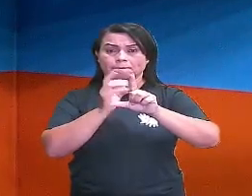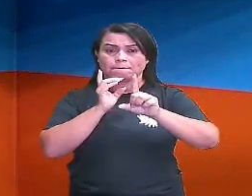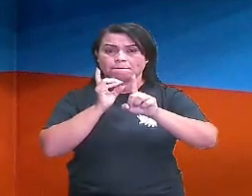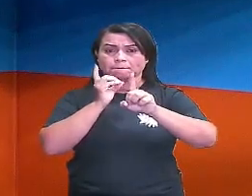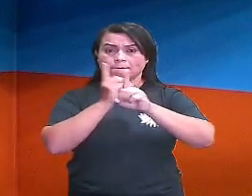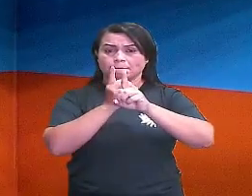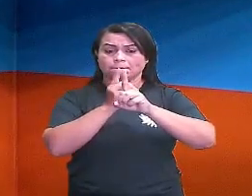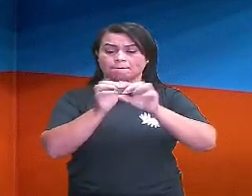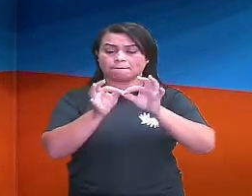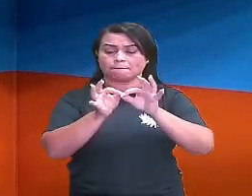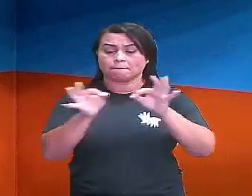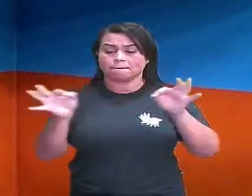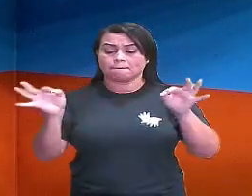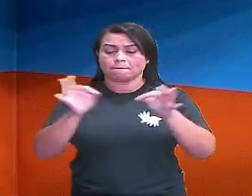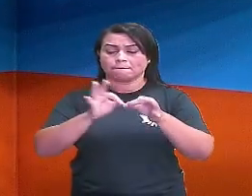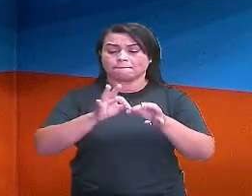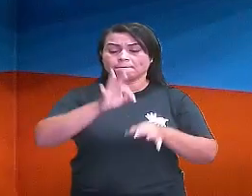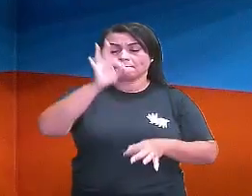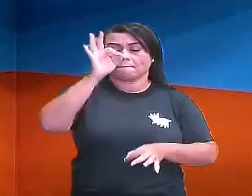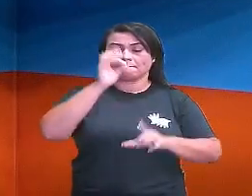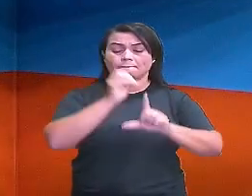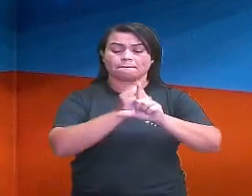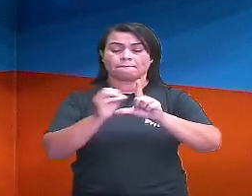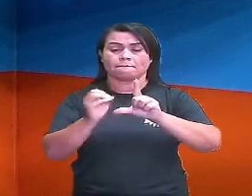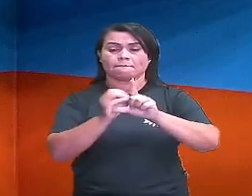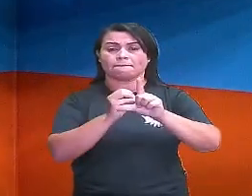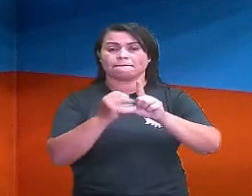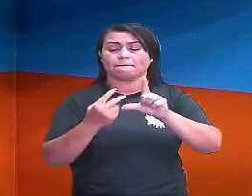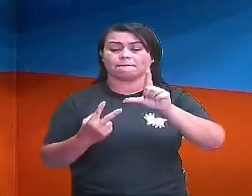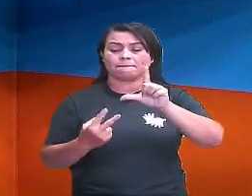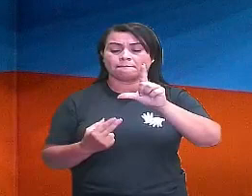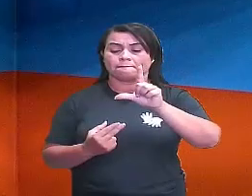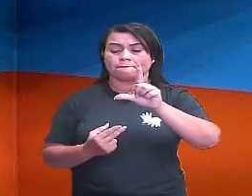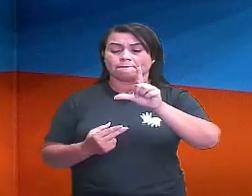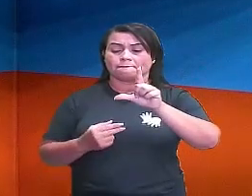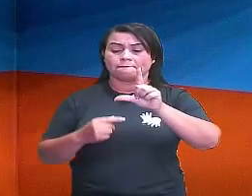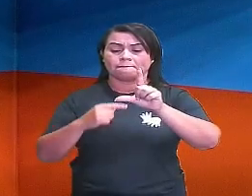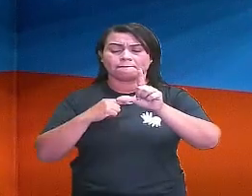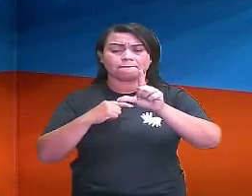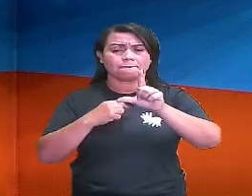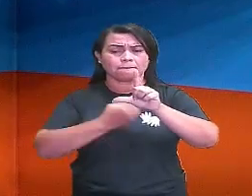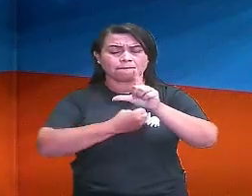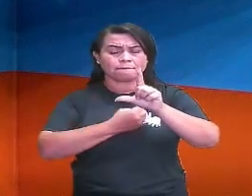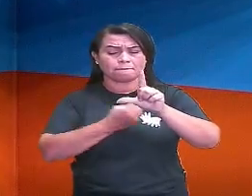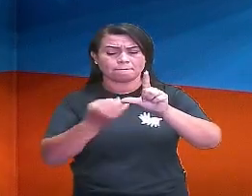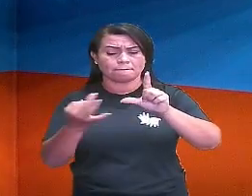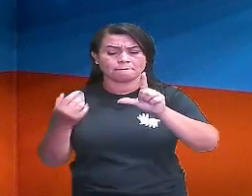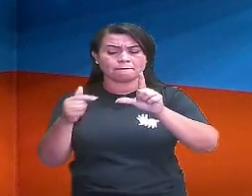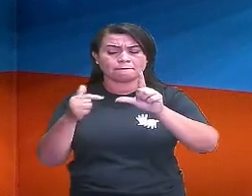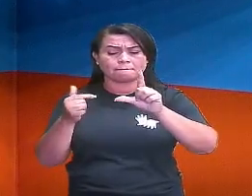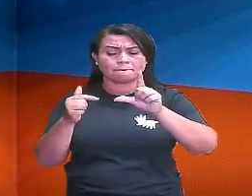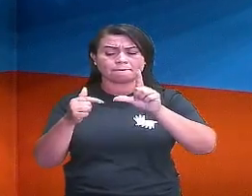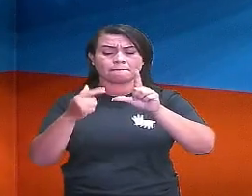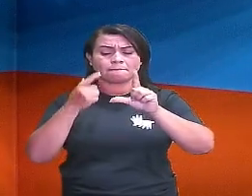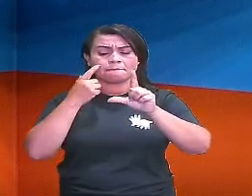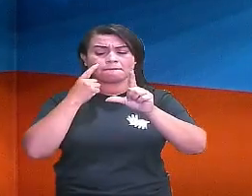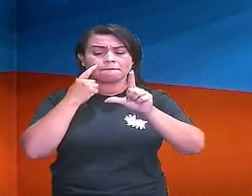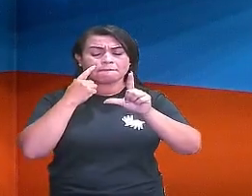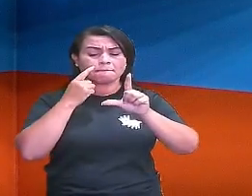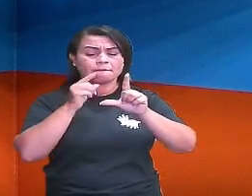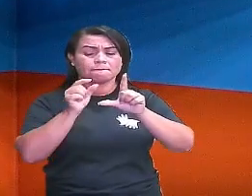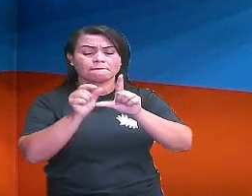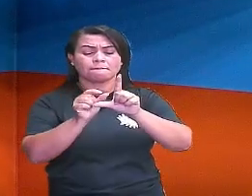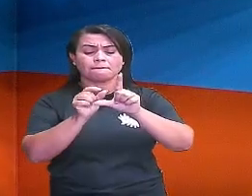duas retas, eu tenho 0 e 0, como par ordenado. Vamos ter, não tem números aqui nas retas, mas vamos para essa representação